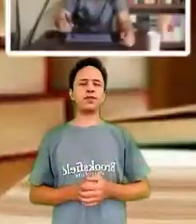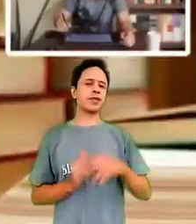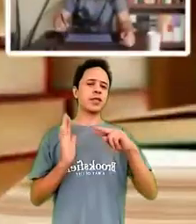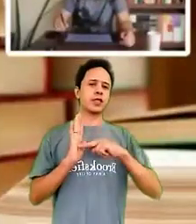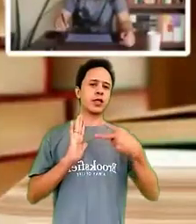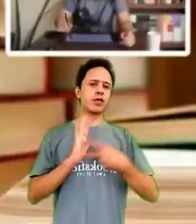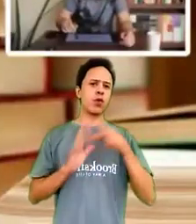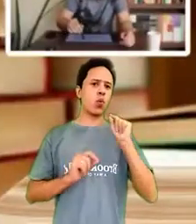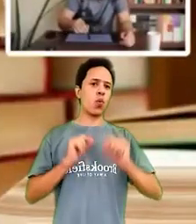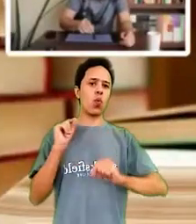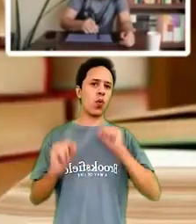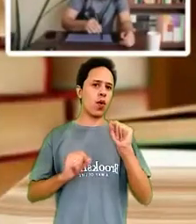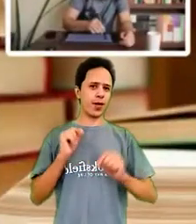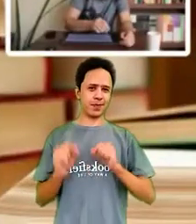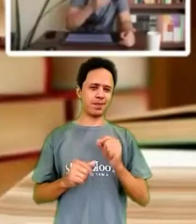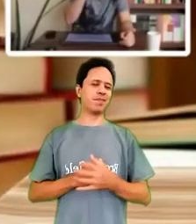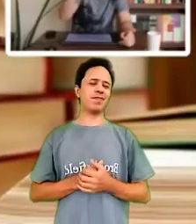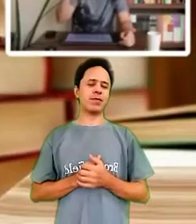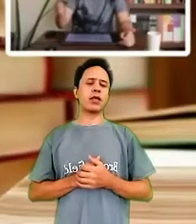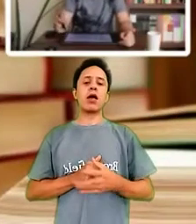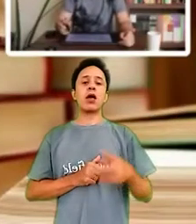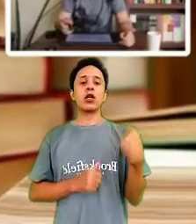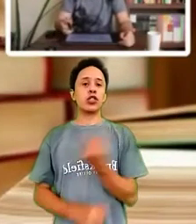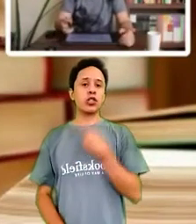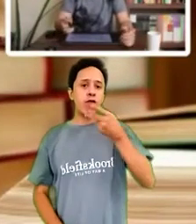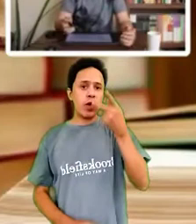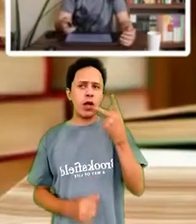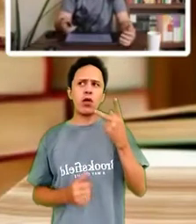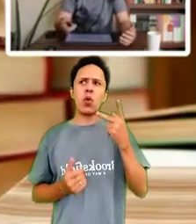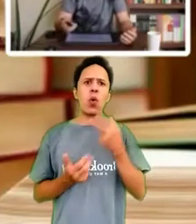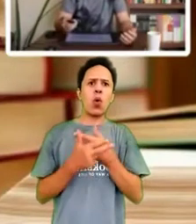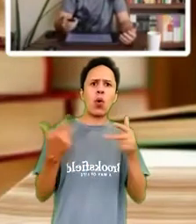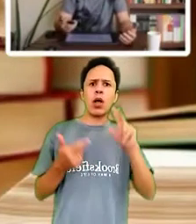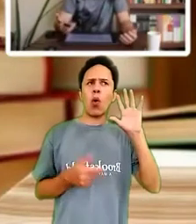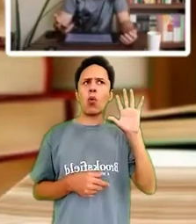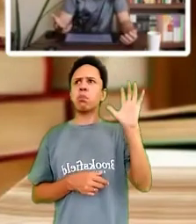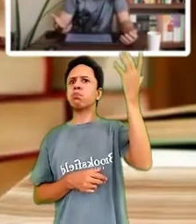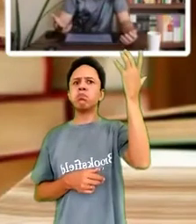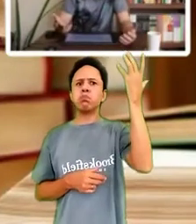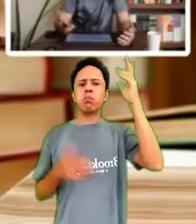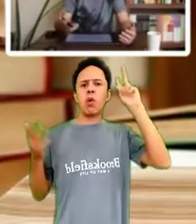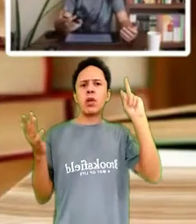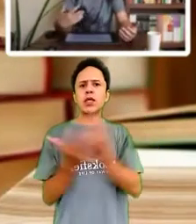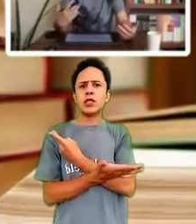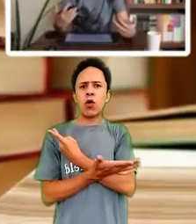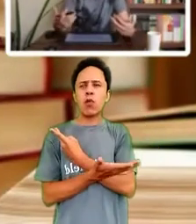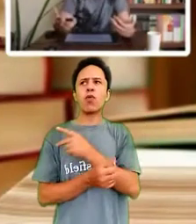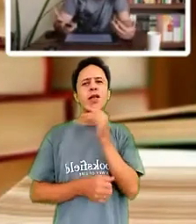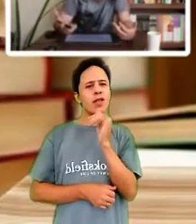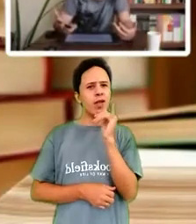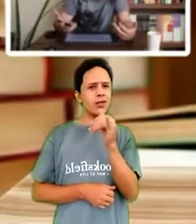Então, isso significa o que, galera? Nós estamos falando sobre acontecimentos, então